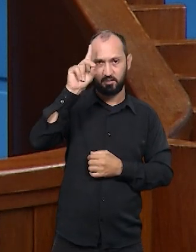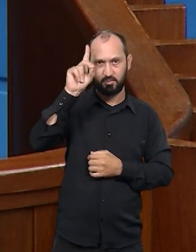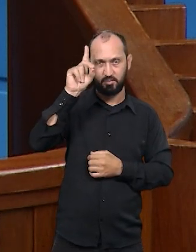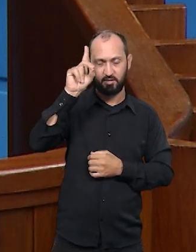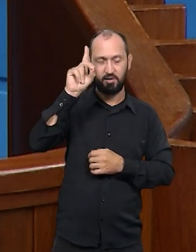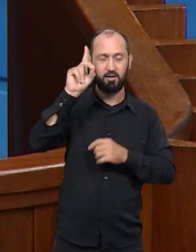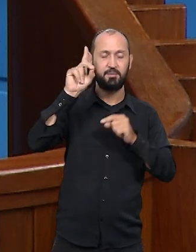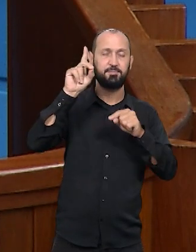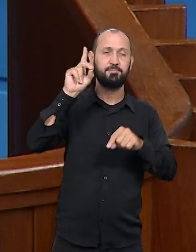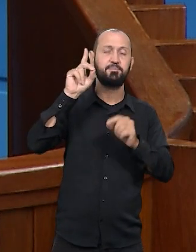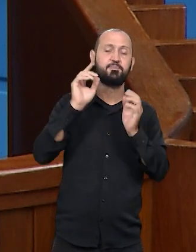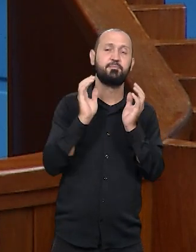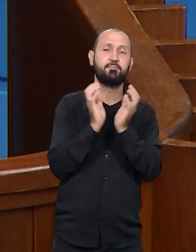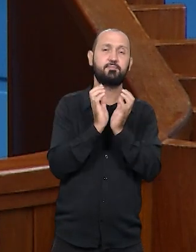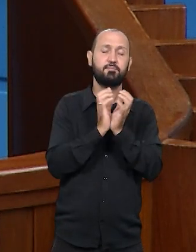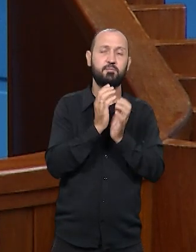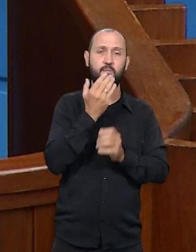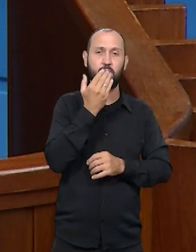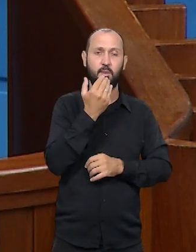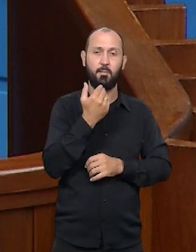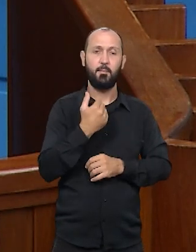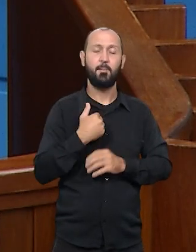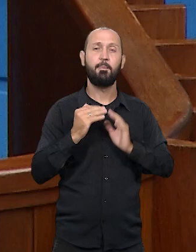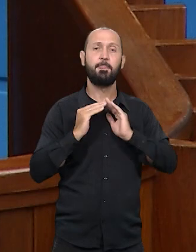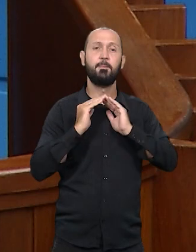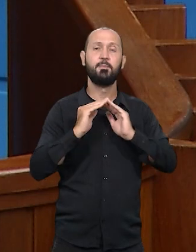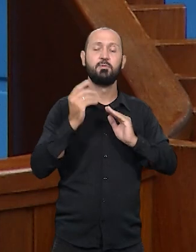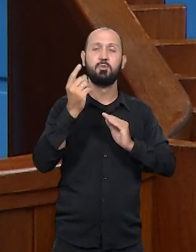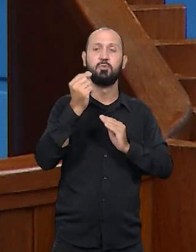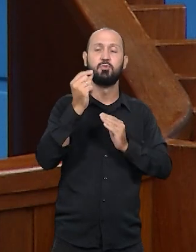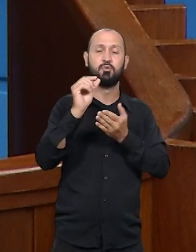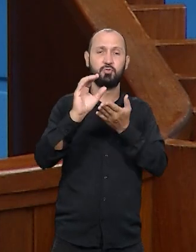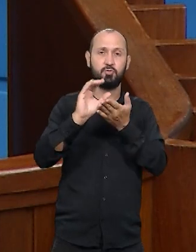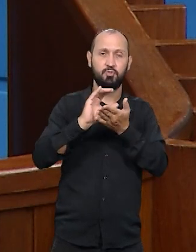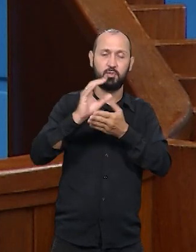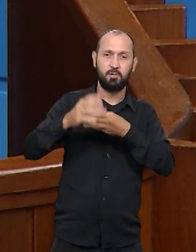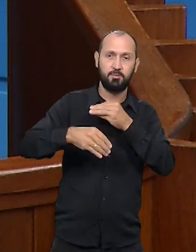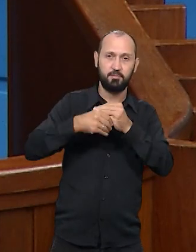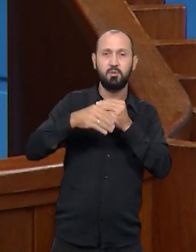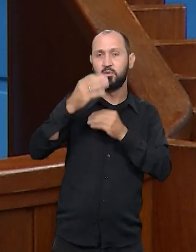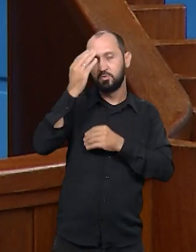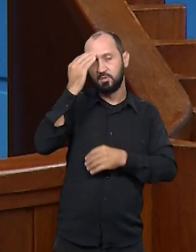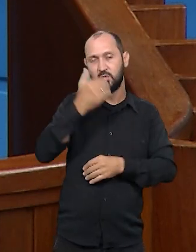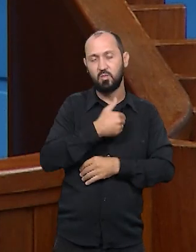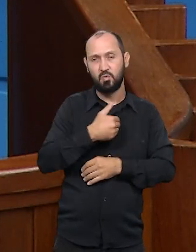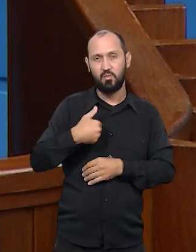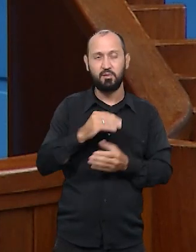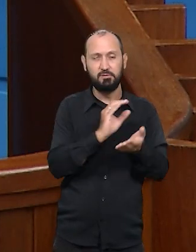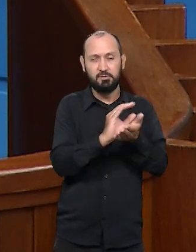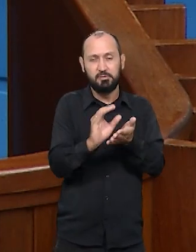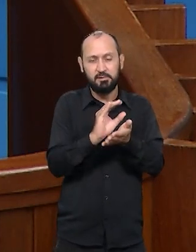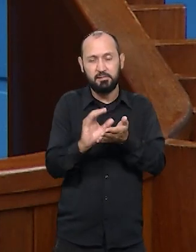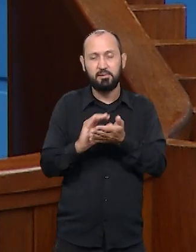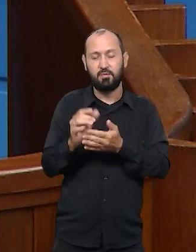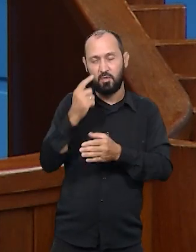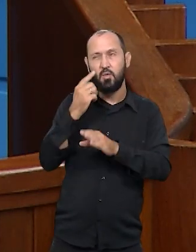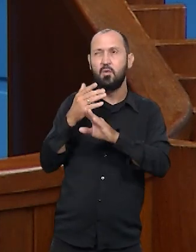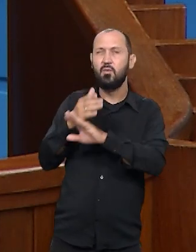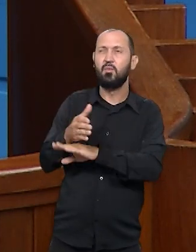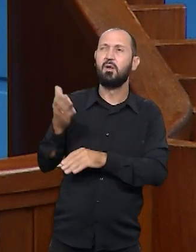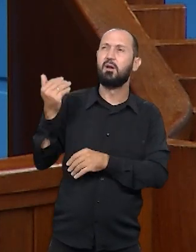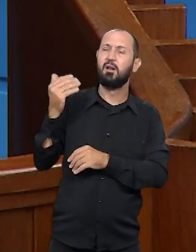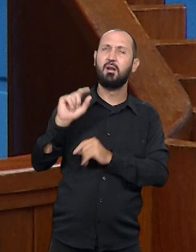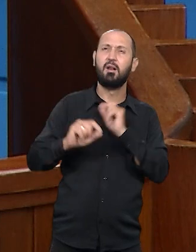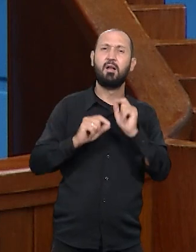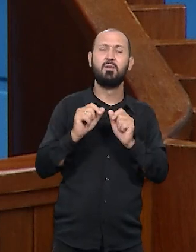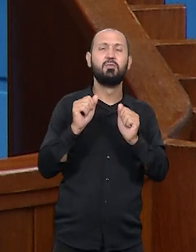E ontem ao receber a diretoria da APAE ele nos trouxeram um pedido de emenda parmentar eu sei que o governo do